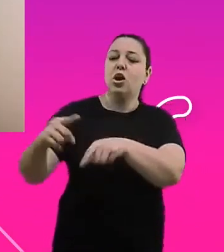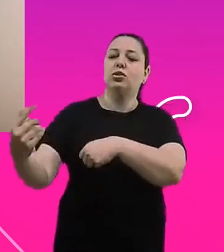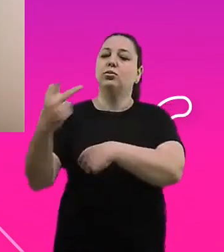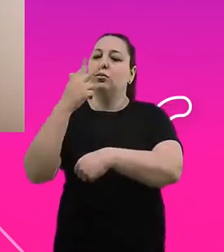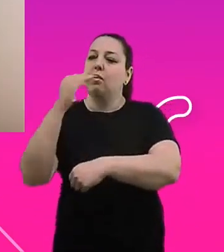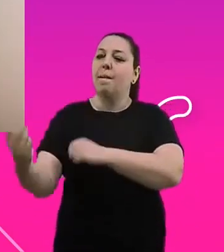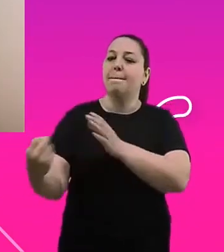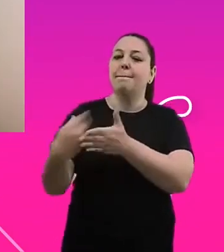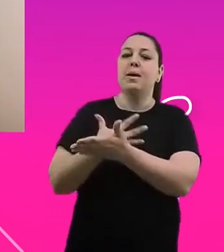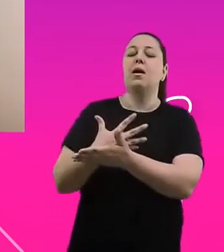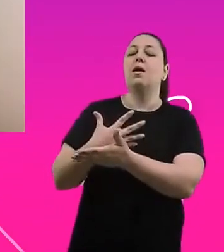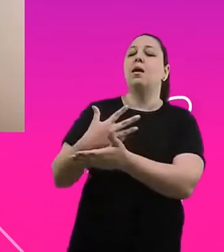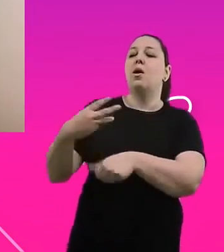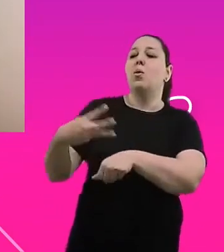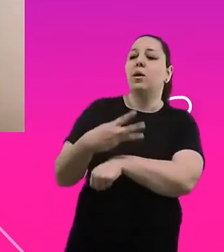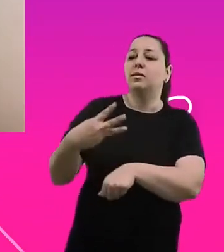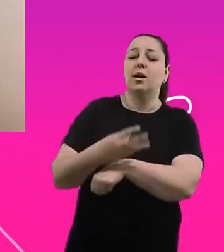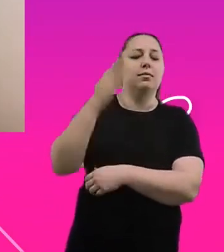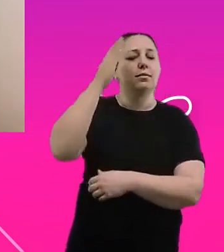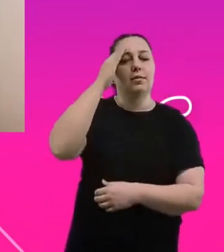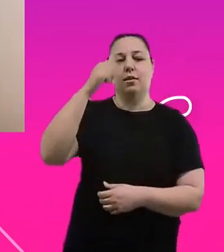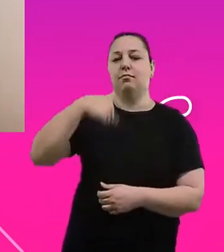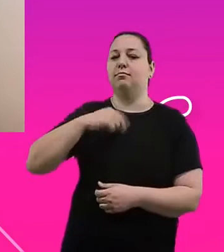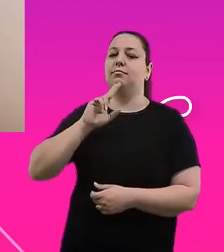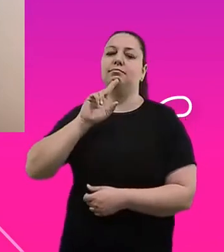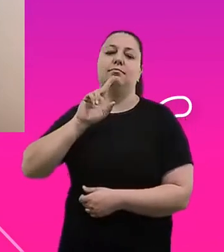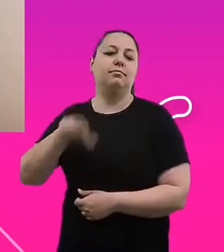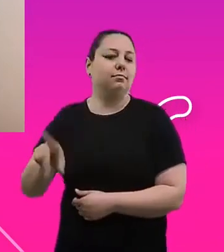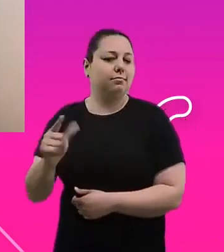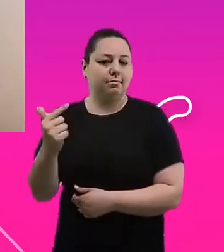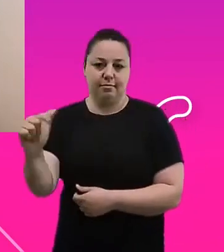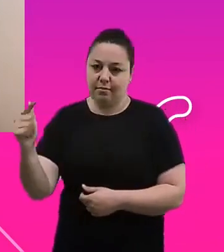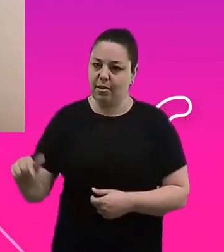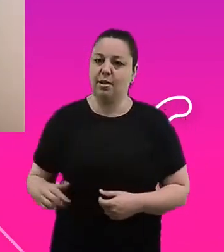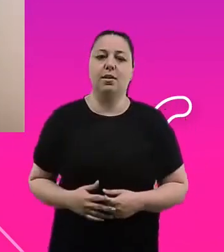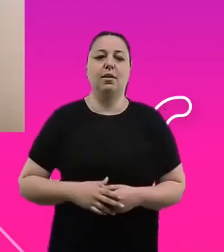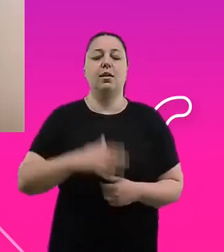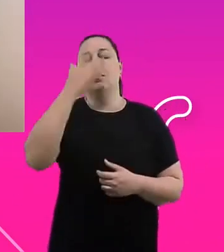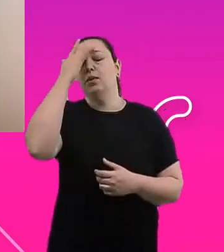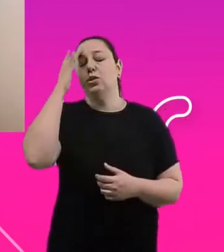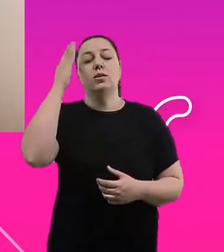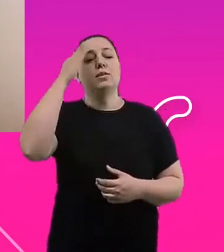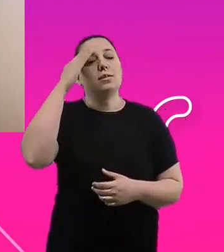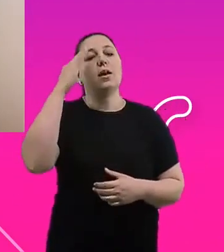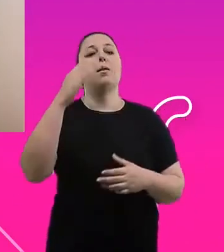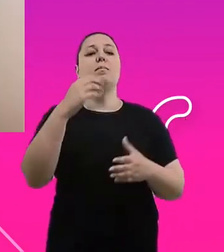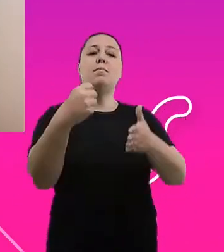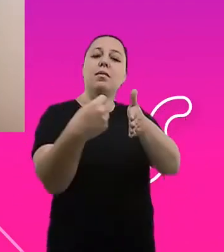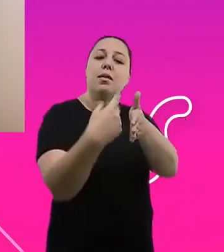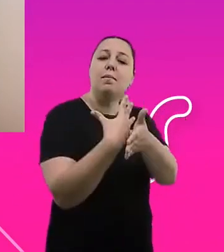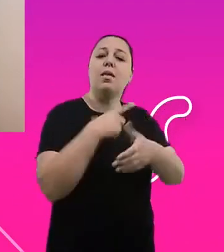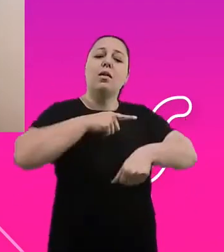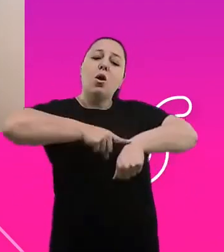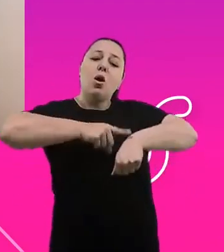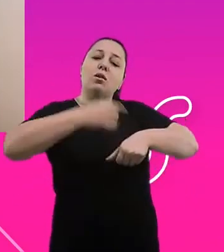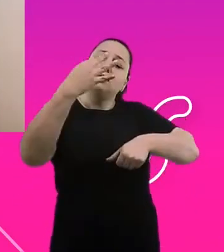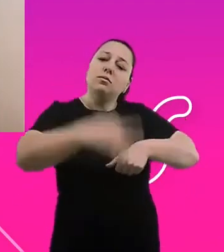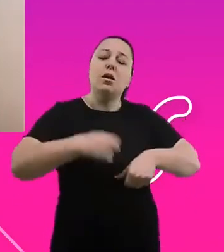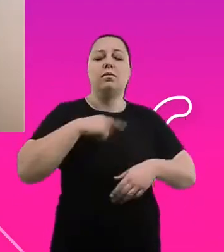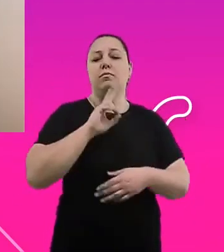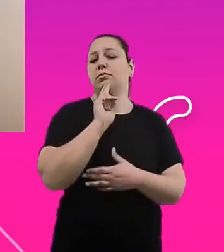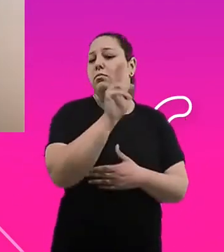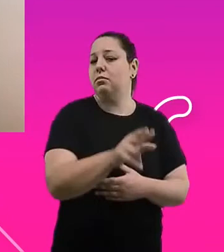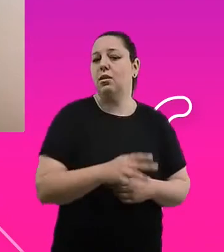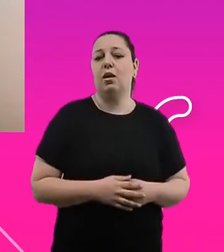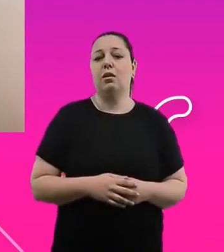eu vou ler, manda e-mail, que eu vou abrir e-mail 3 vezes por dia num horário específico, não vem falar no WhatsApp. Então, tipo, eu